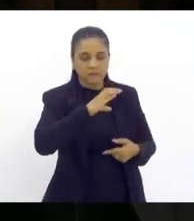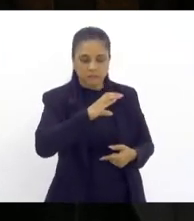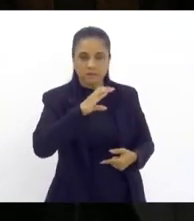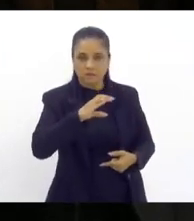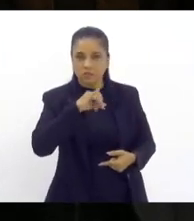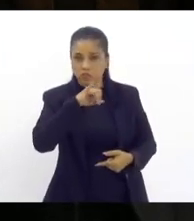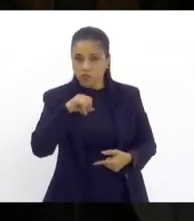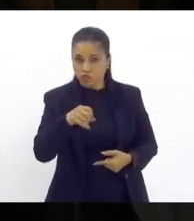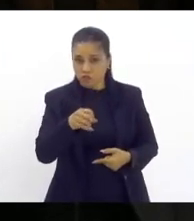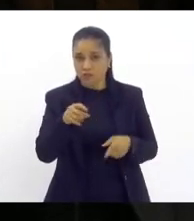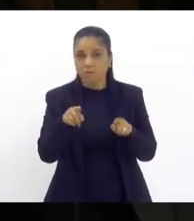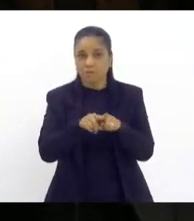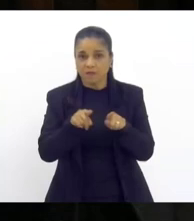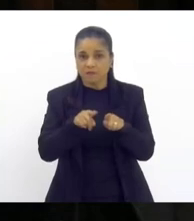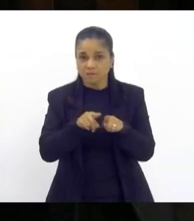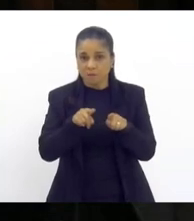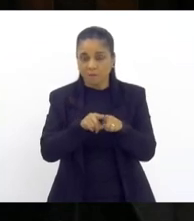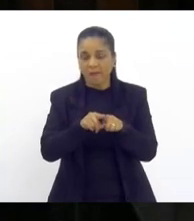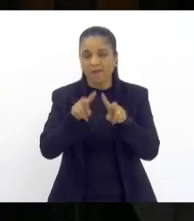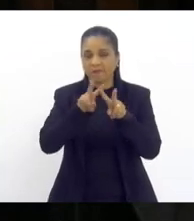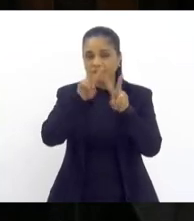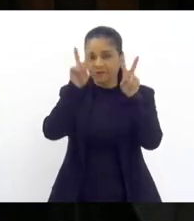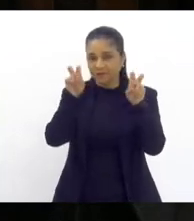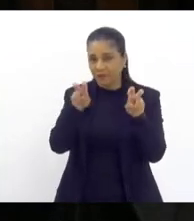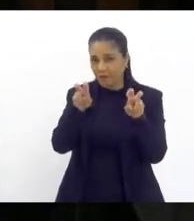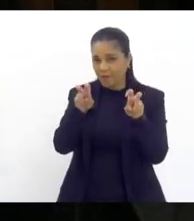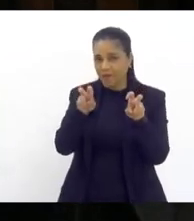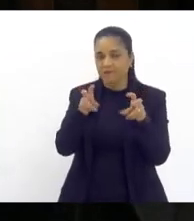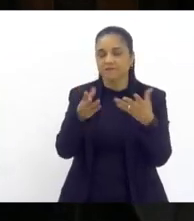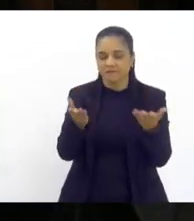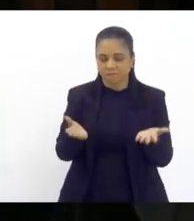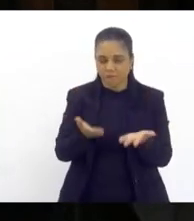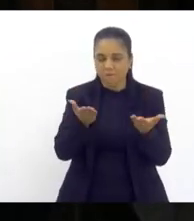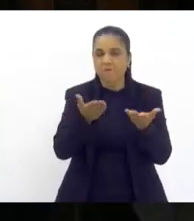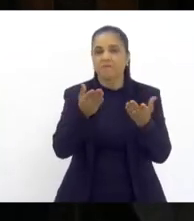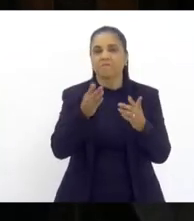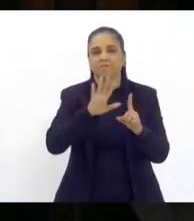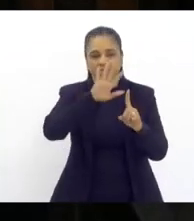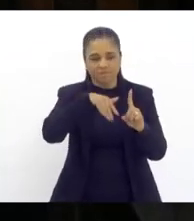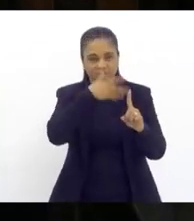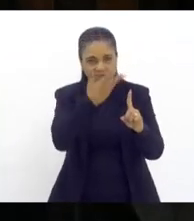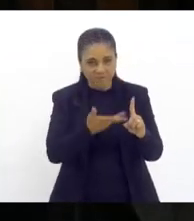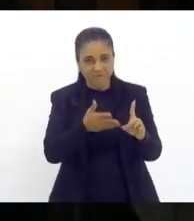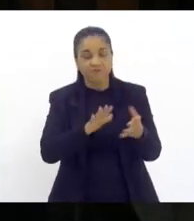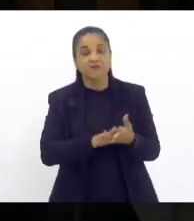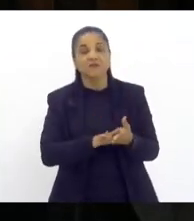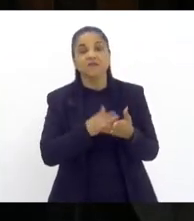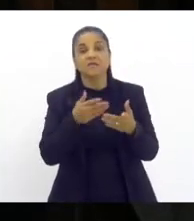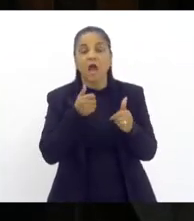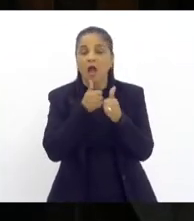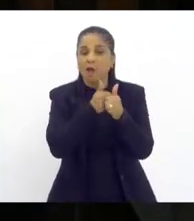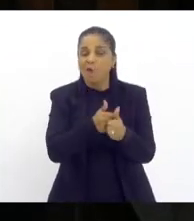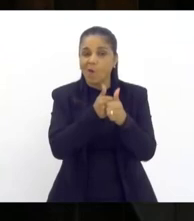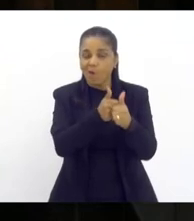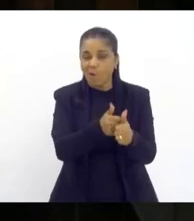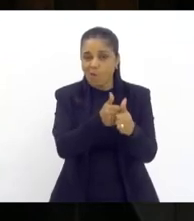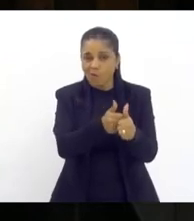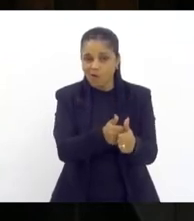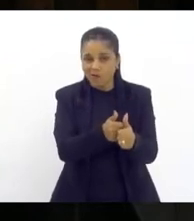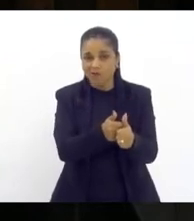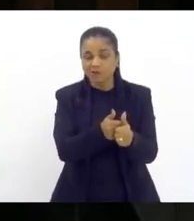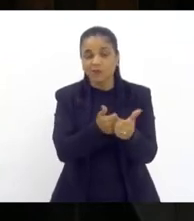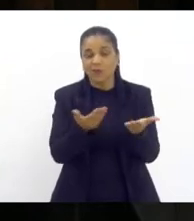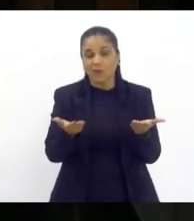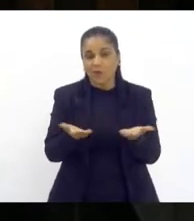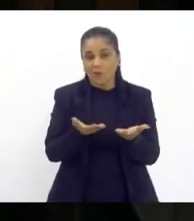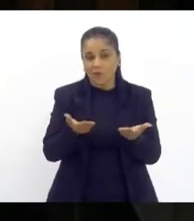sobretudo, prestigiando as comissões temáticas. Agora, o que acontece é que, acompanhando o pequeno embrólio que se deu hoje